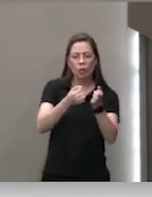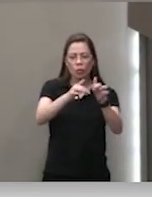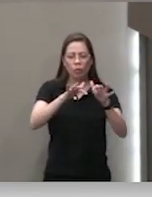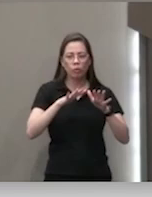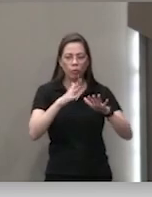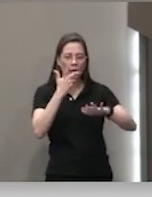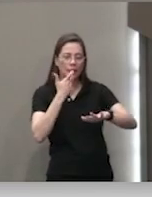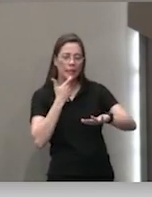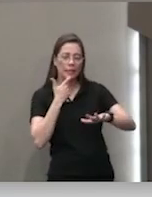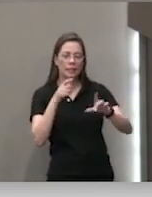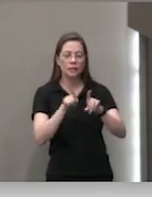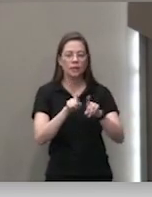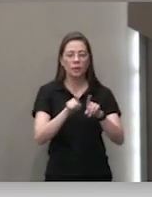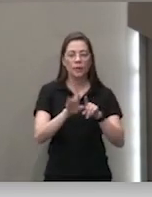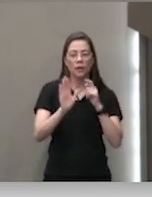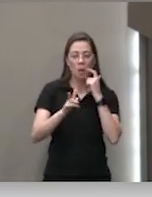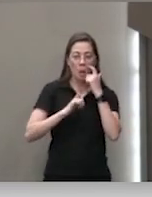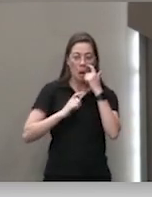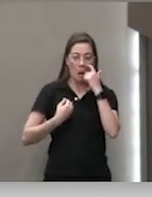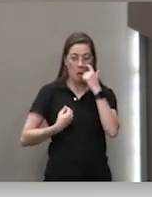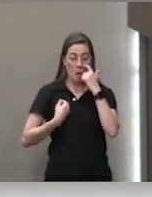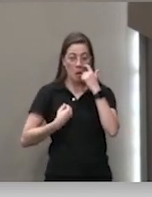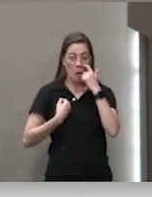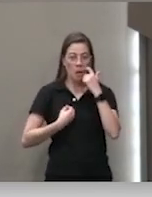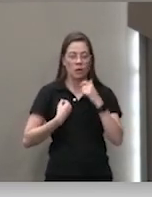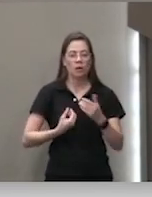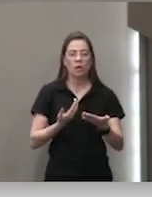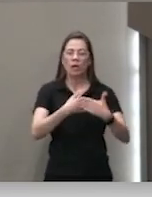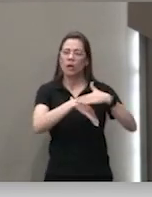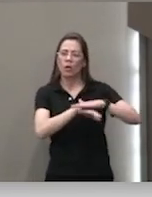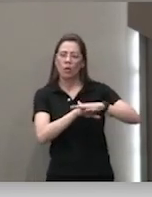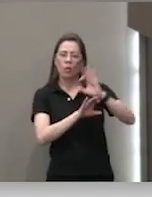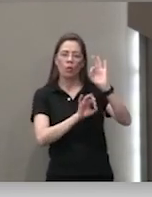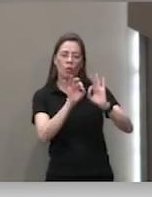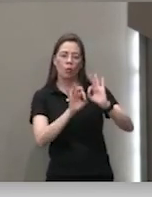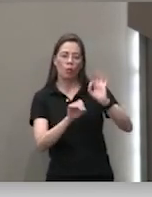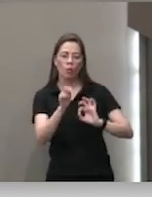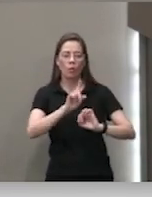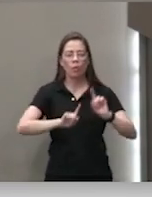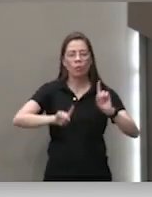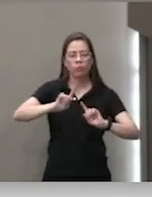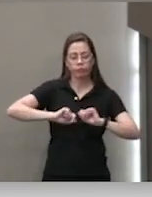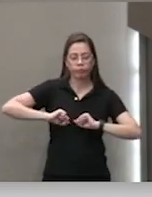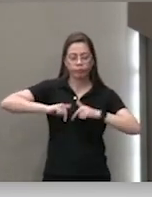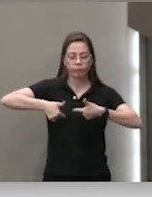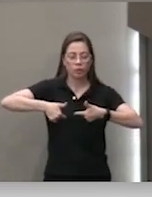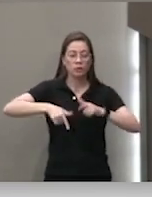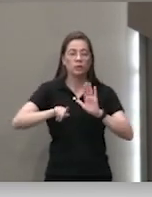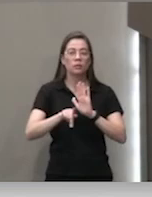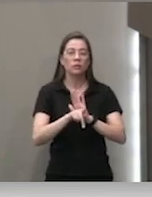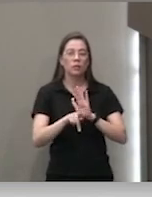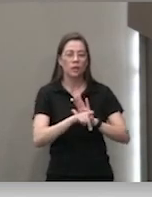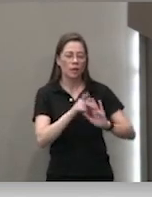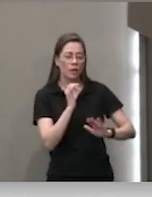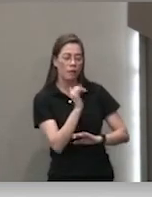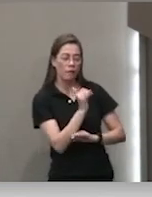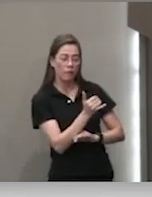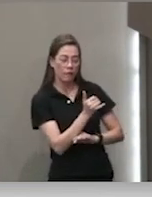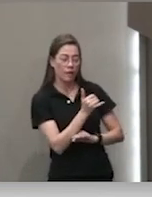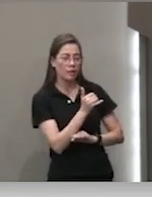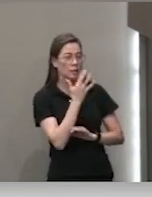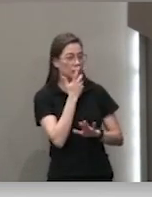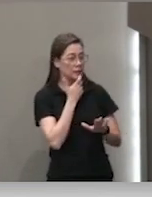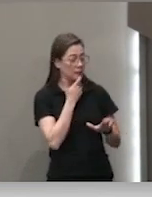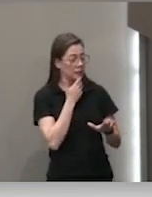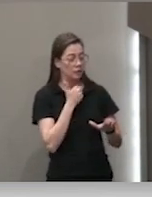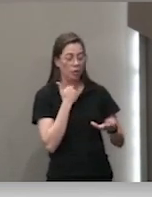infantil, que elas já vão a armazenar e corrigir algumas atitudes. Hoje tu fala com uma criança que não pode jogar um papel de